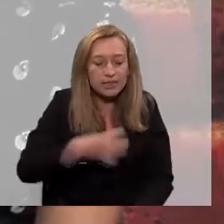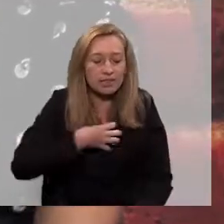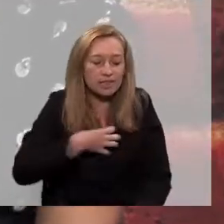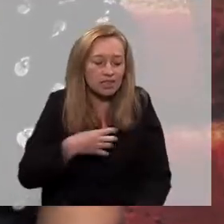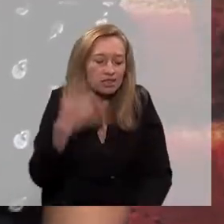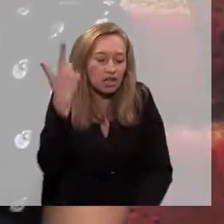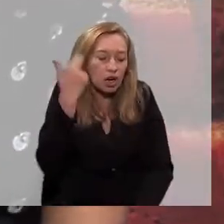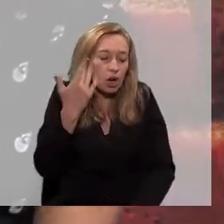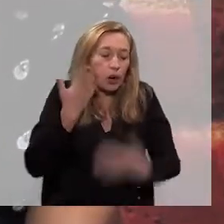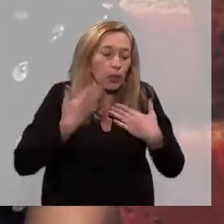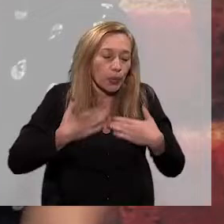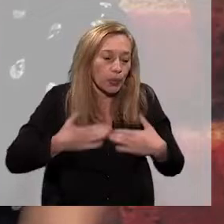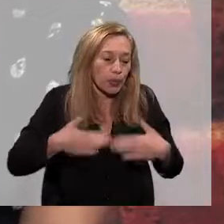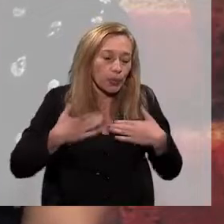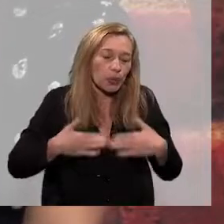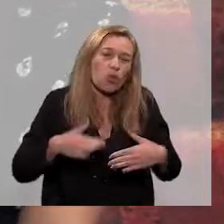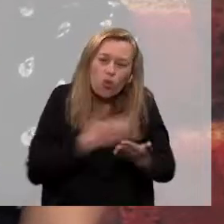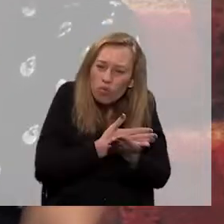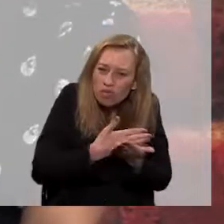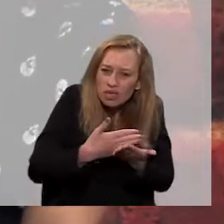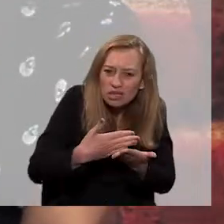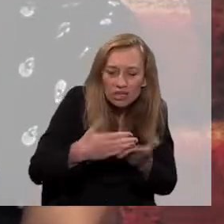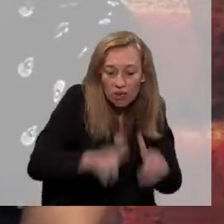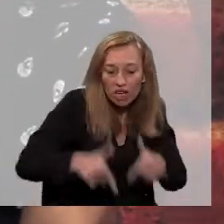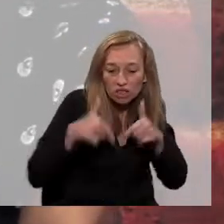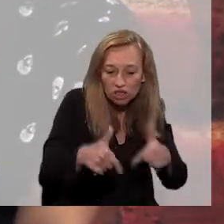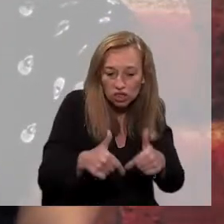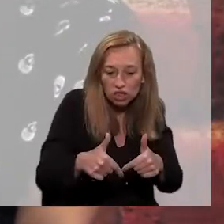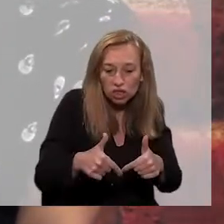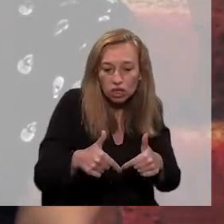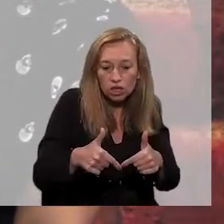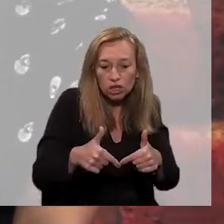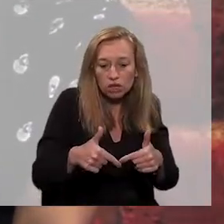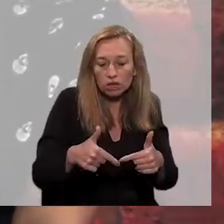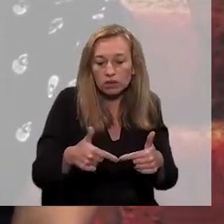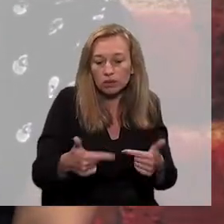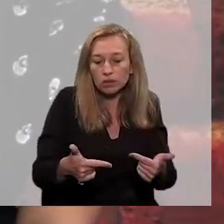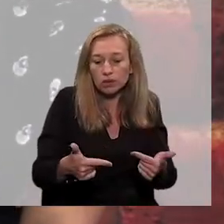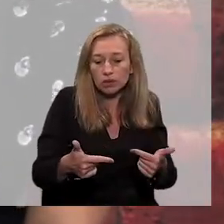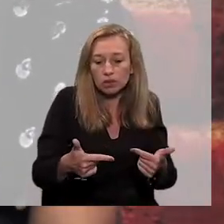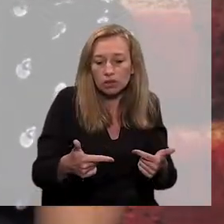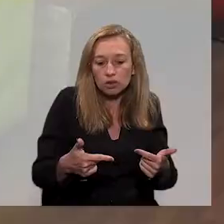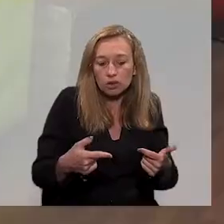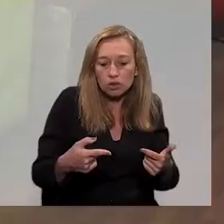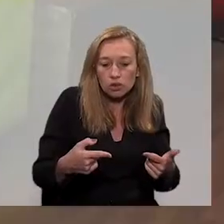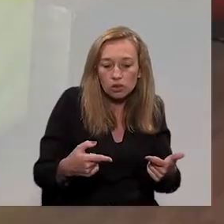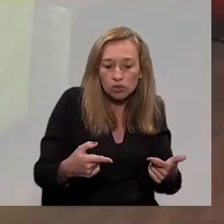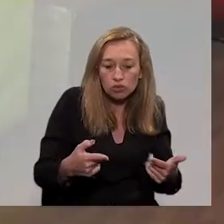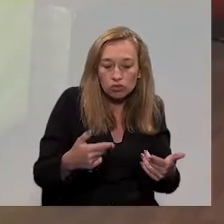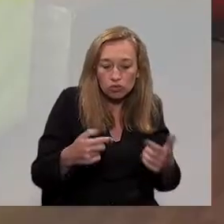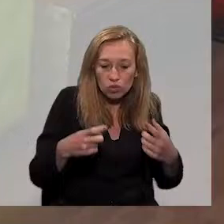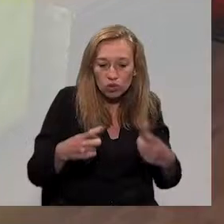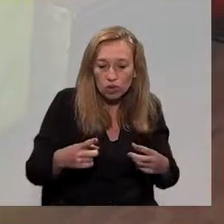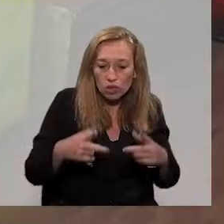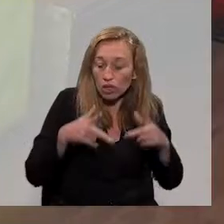à vontade nesse mundo, eles começam a agir de acordo com a